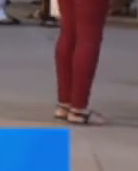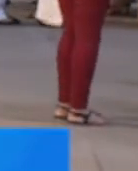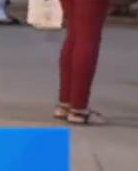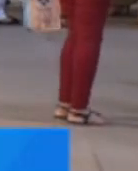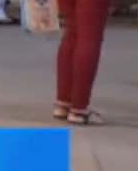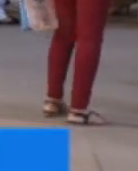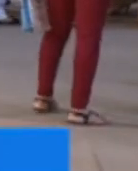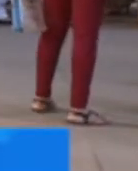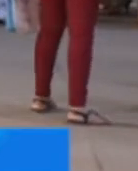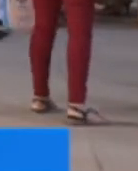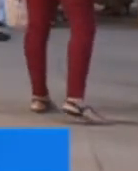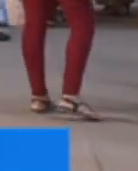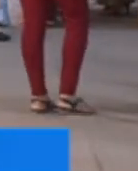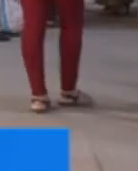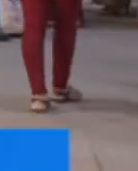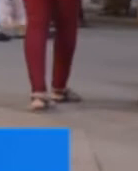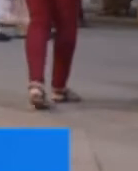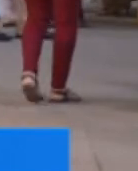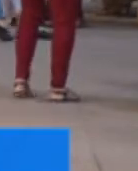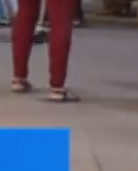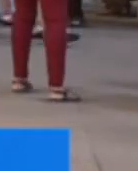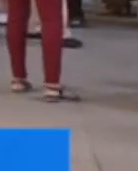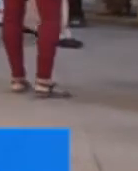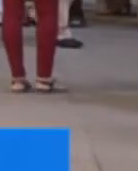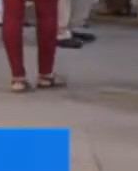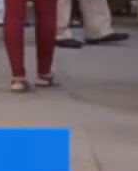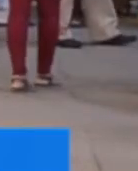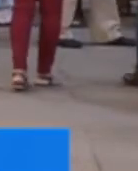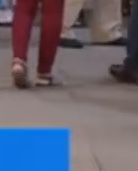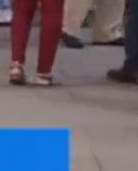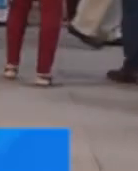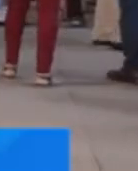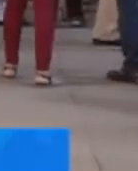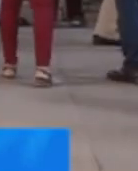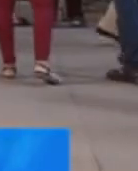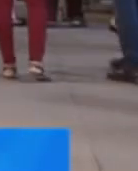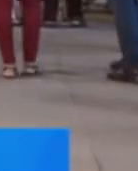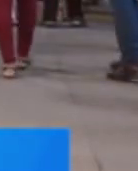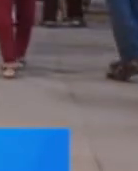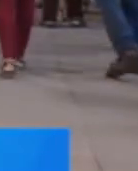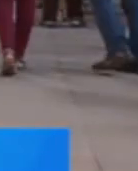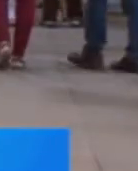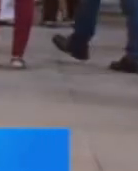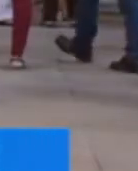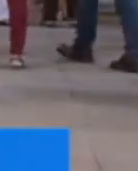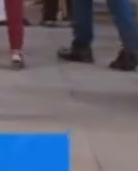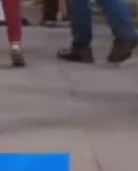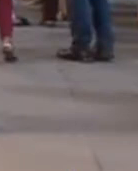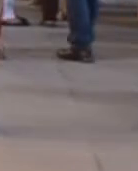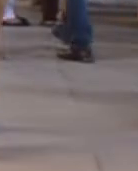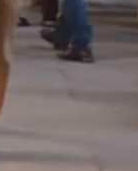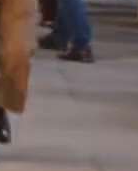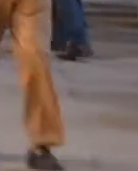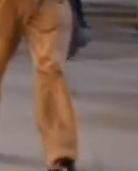movimento, partindo do concílio, que é a minha grande referência, e dos papas, e tendo em conta algumas